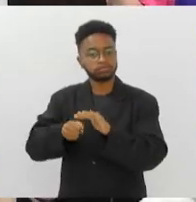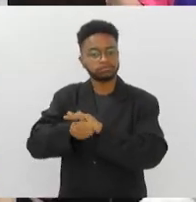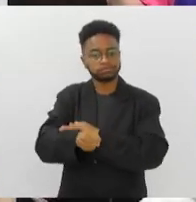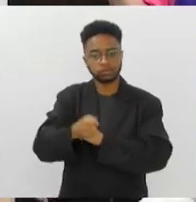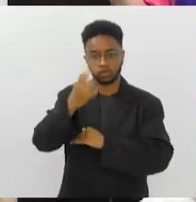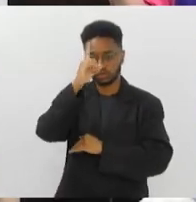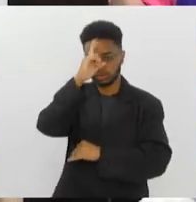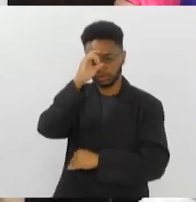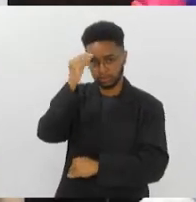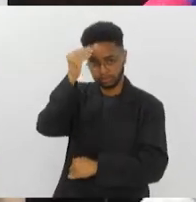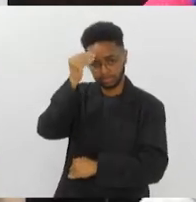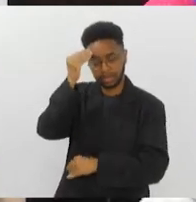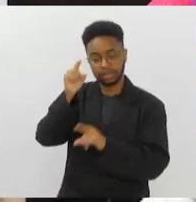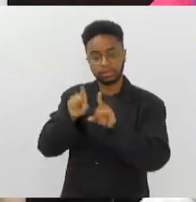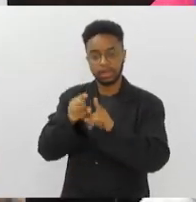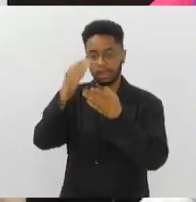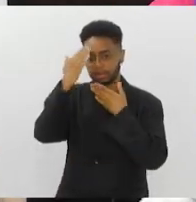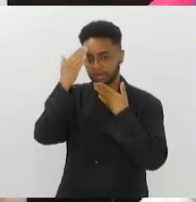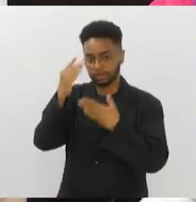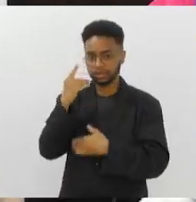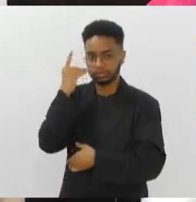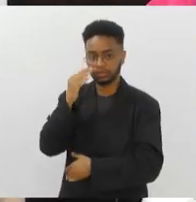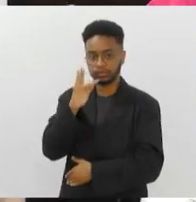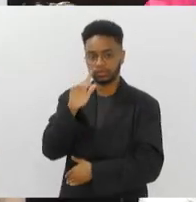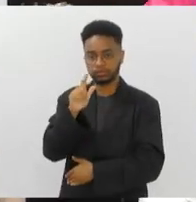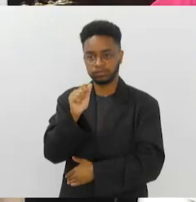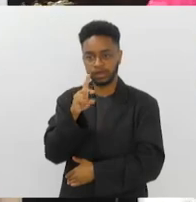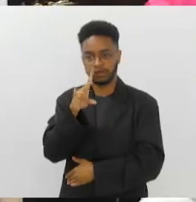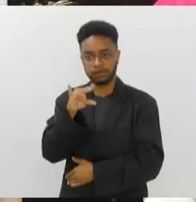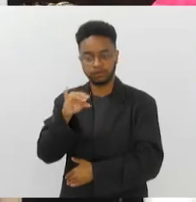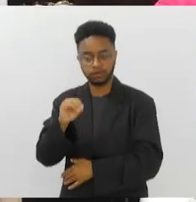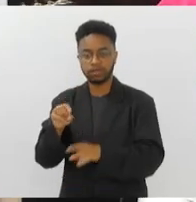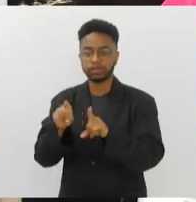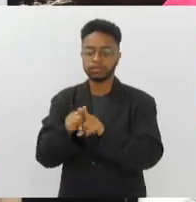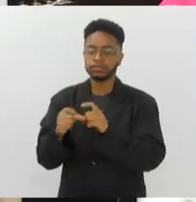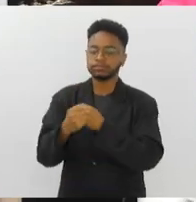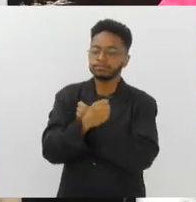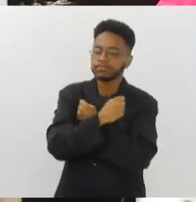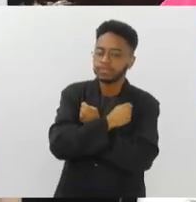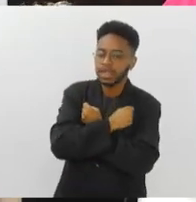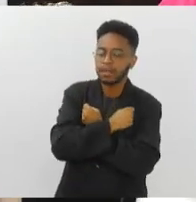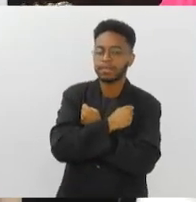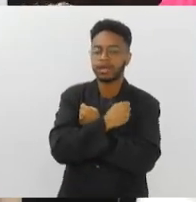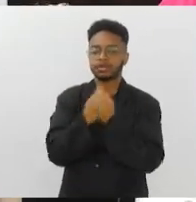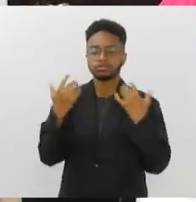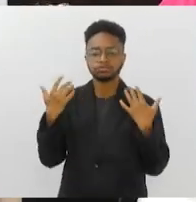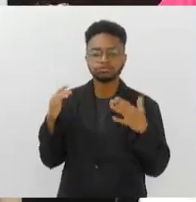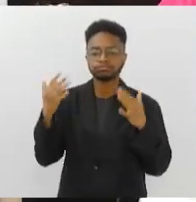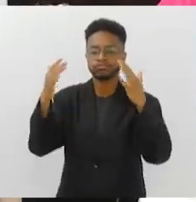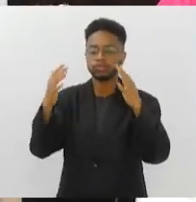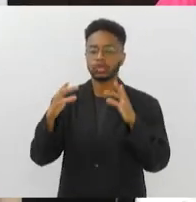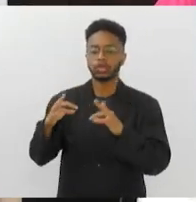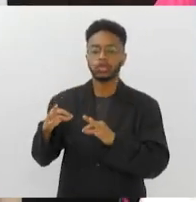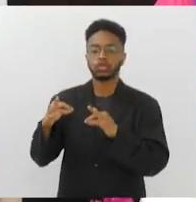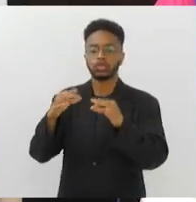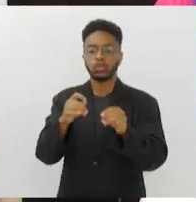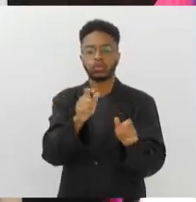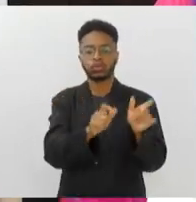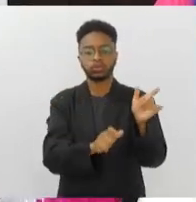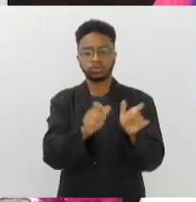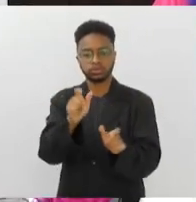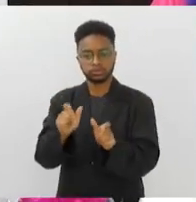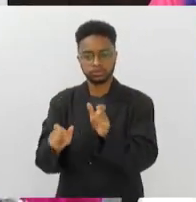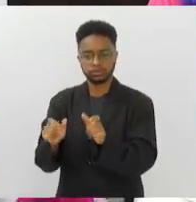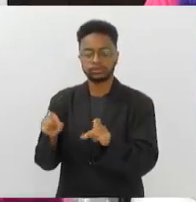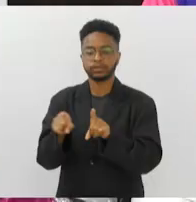fundamental, agradecer. Dá também o nosso abraço, nosso viva a todas as pessoas